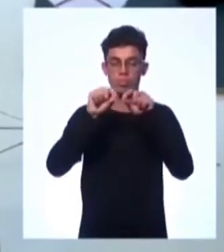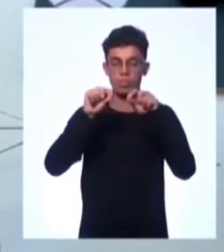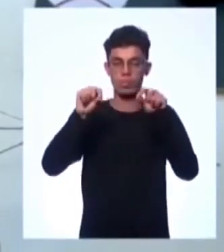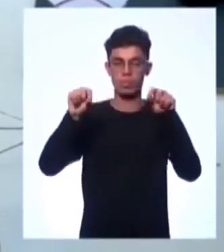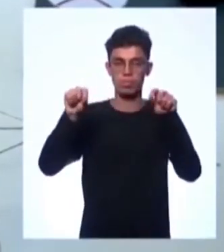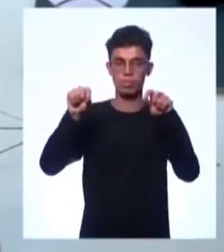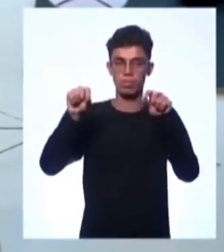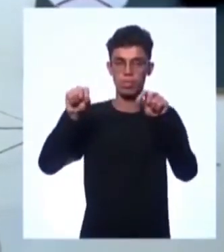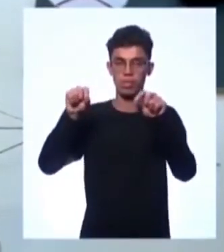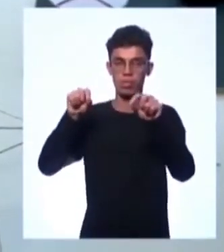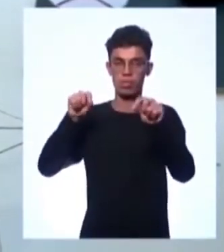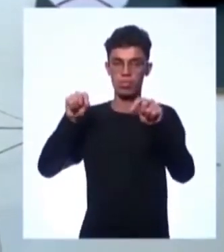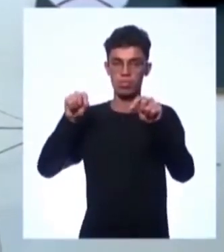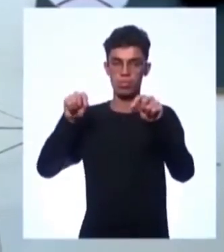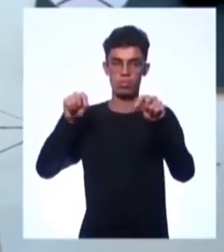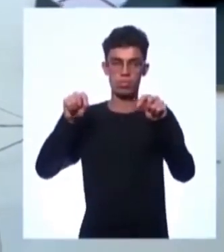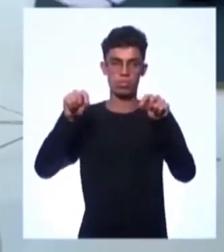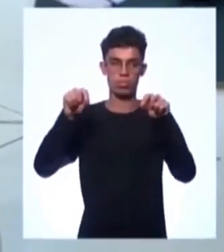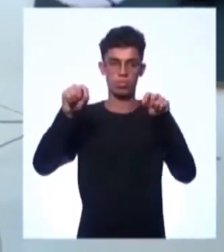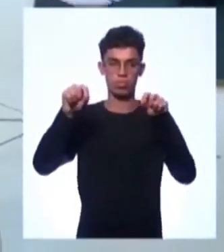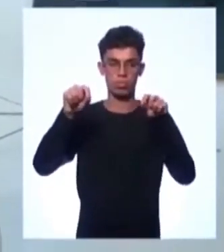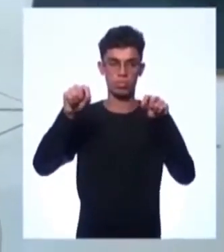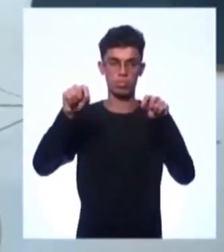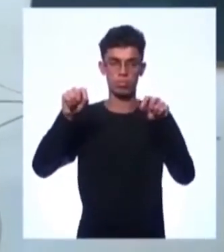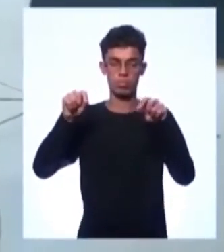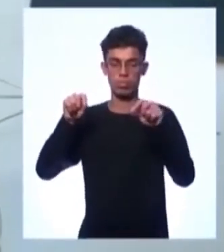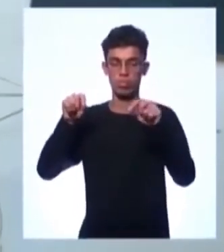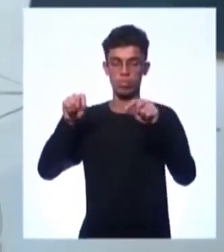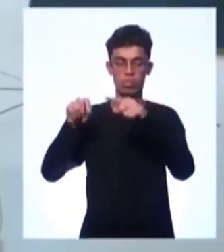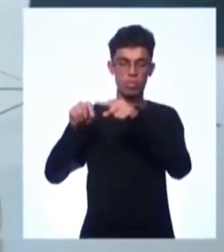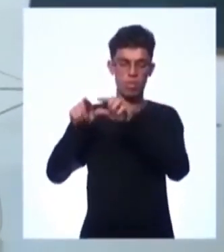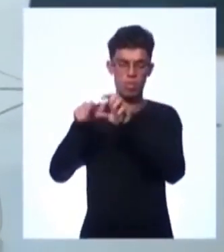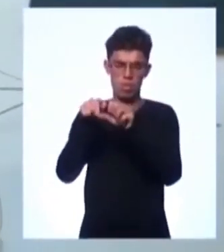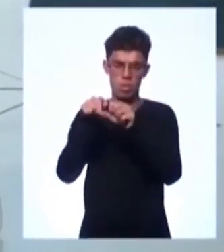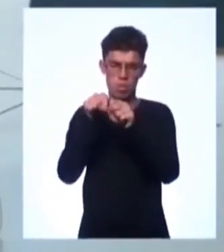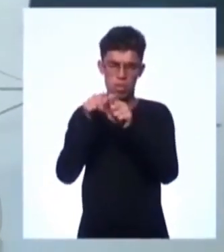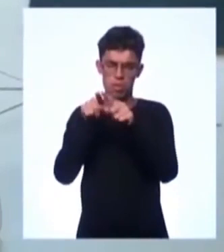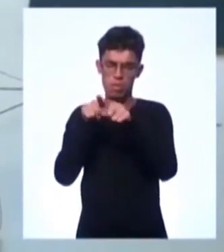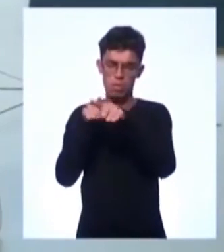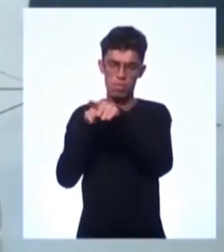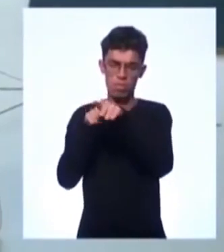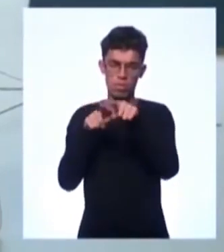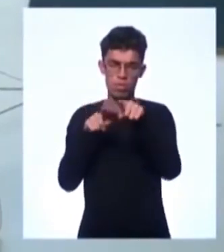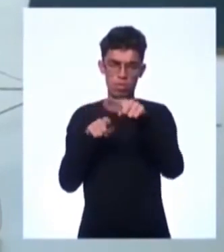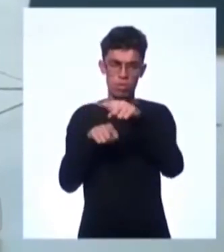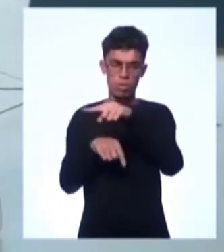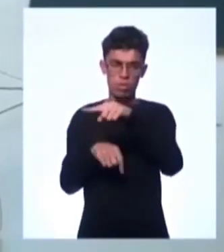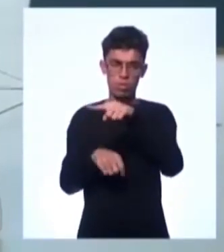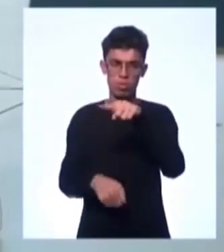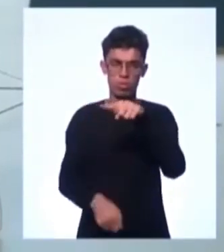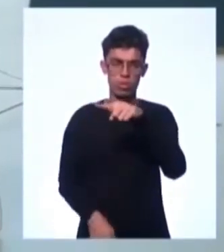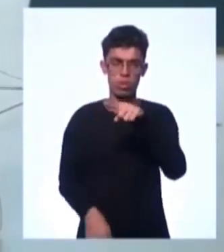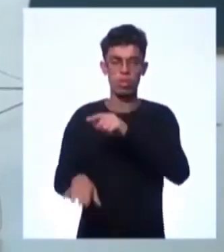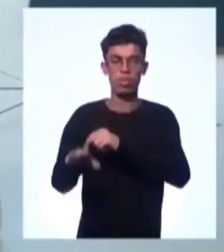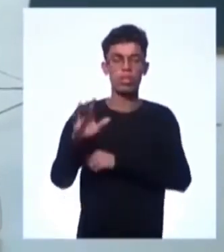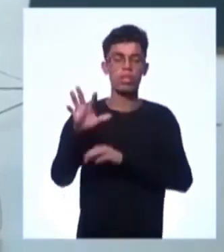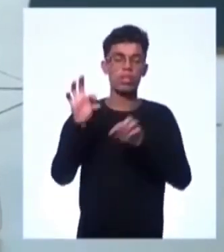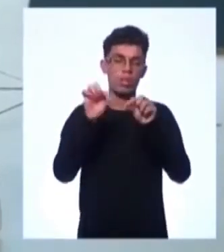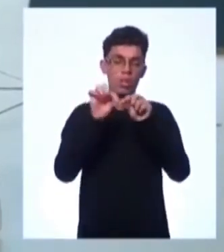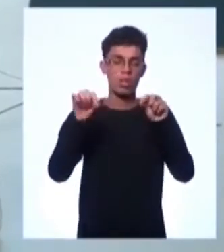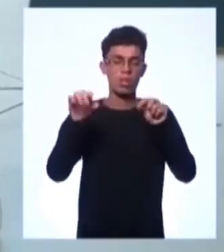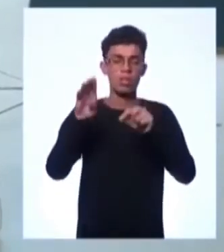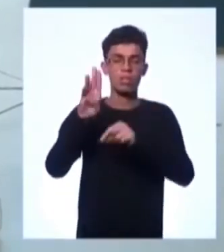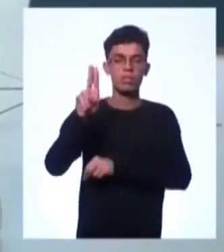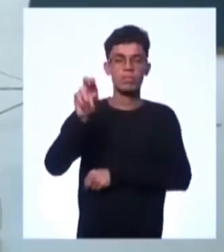aí o vetor campo magnético terrestre, né? Acho que dá aqui para observar os dois bem alinhadinhos, né? A agulha da bússola e o